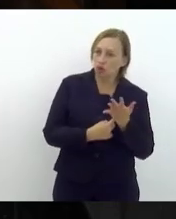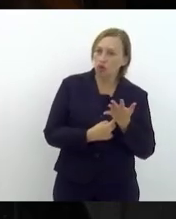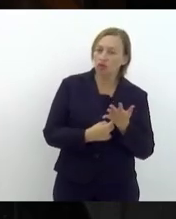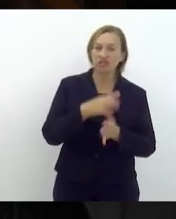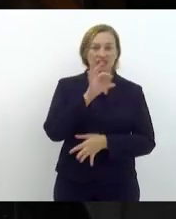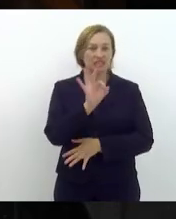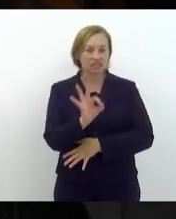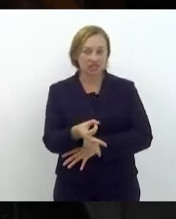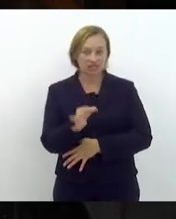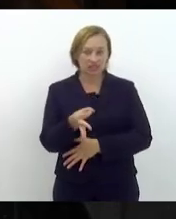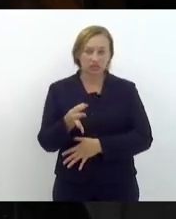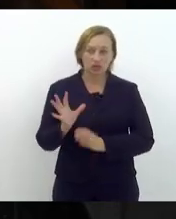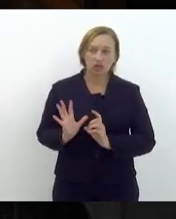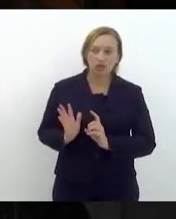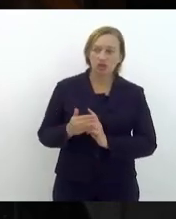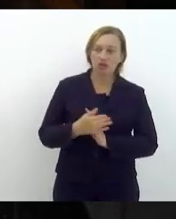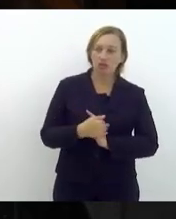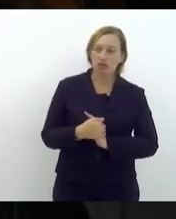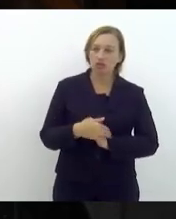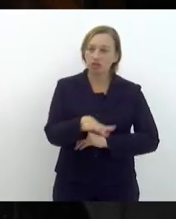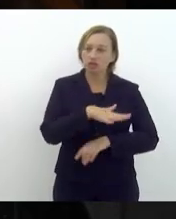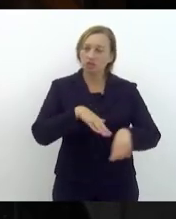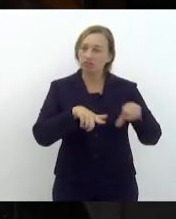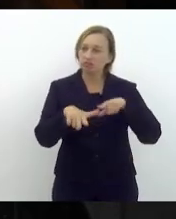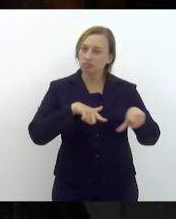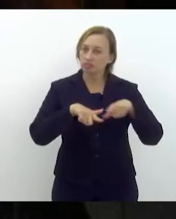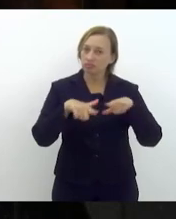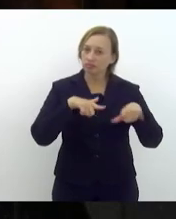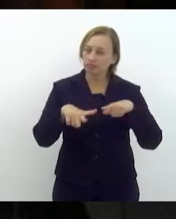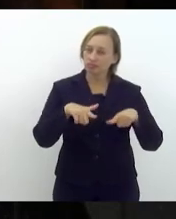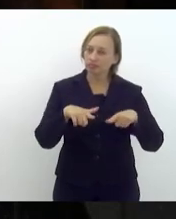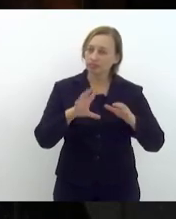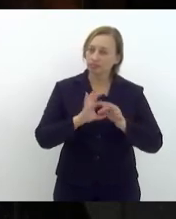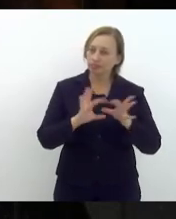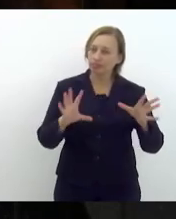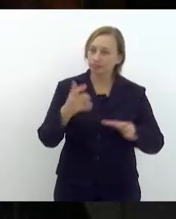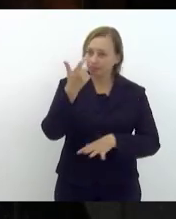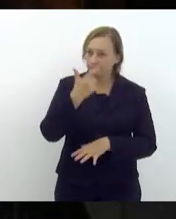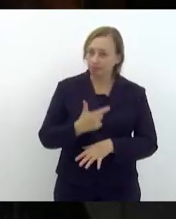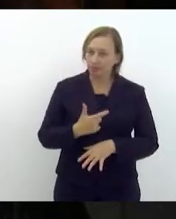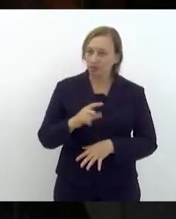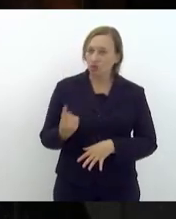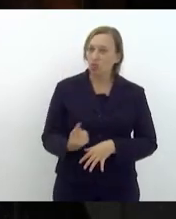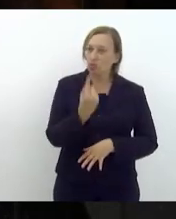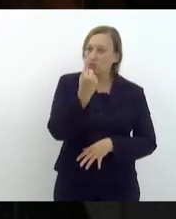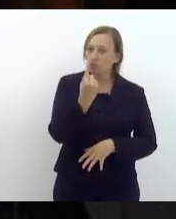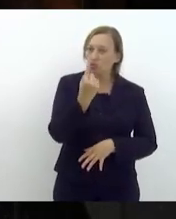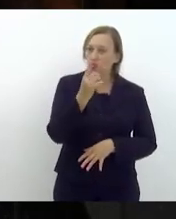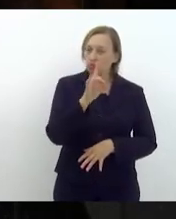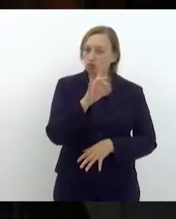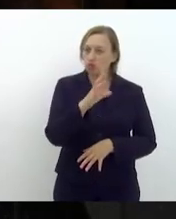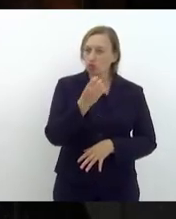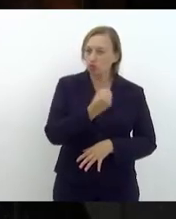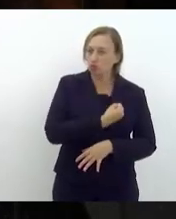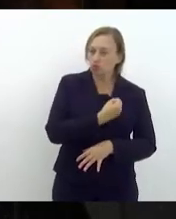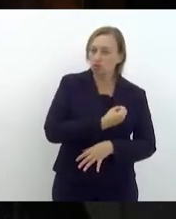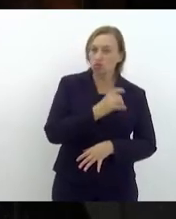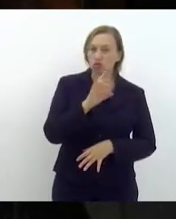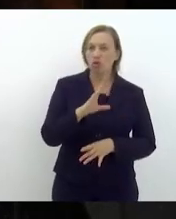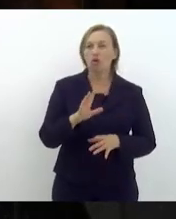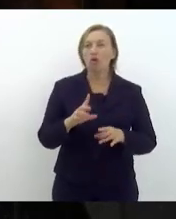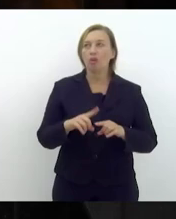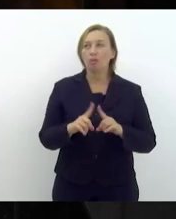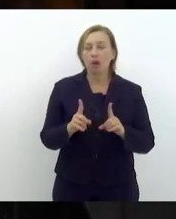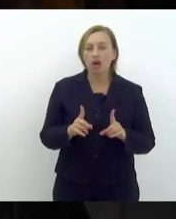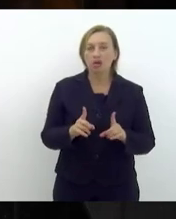de fato acolhido nesse mercado de trabalho para que eles deixem de ser única exclusivamente um número para que eles deixam de